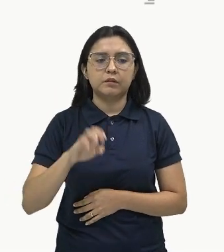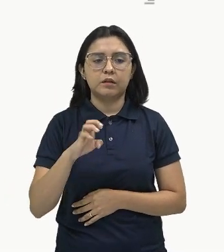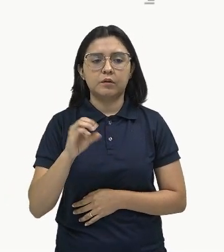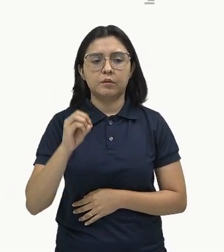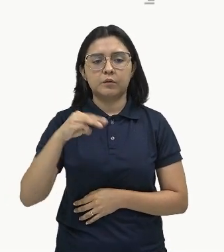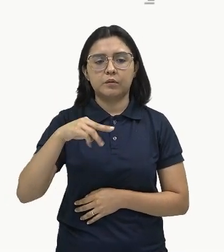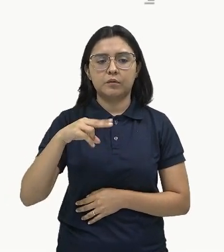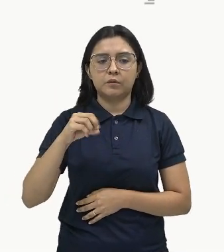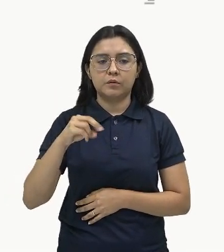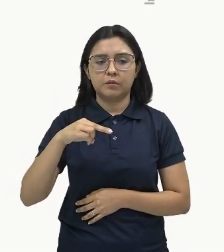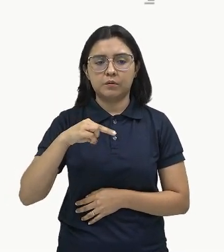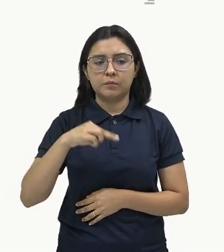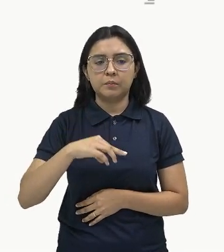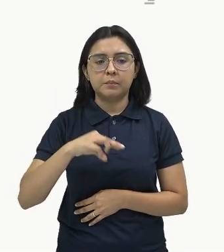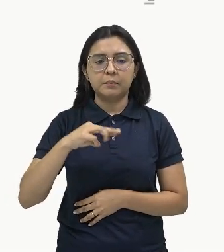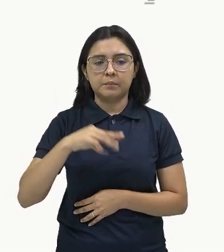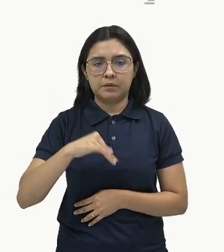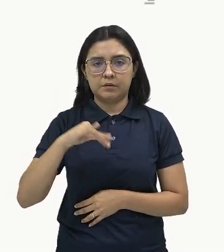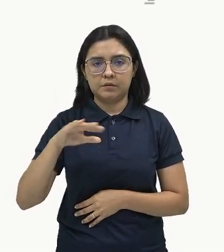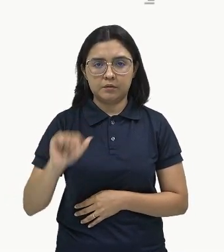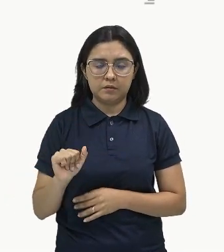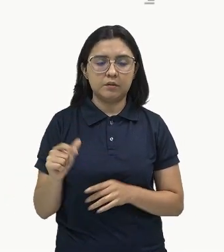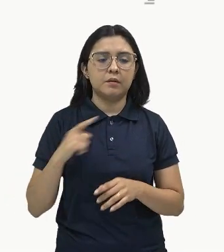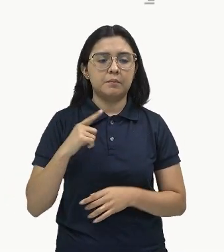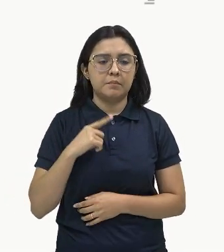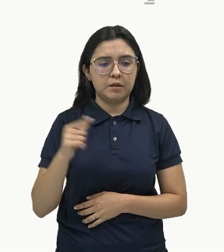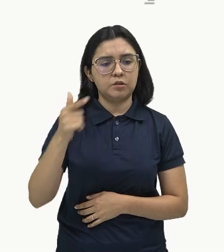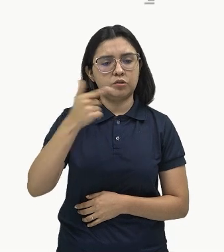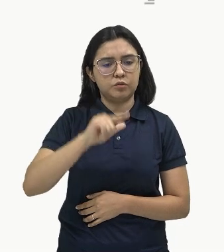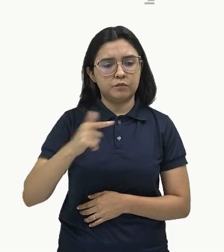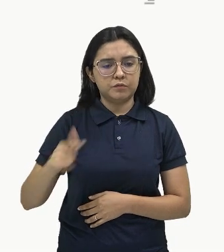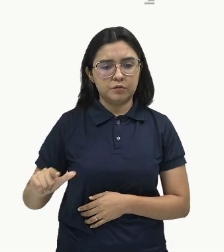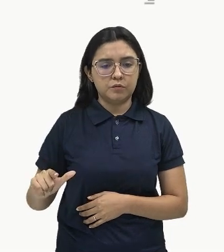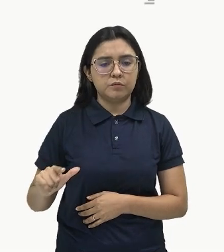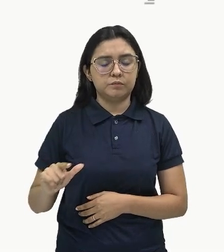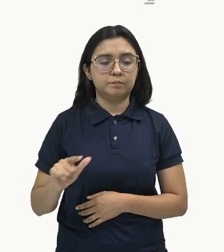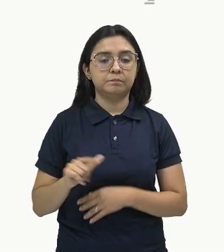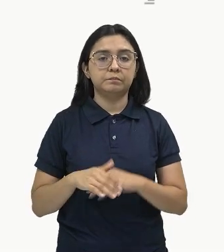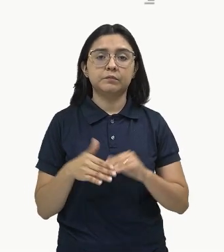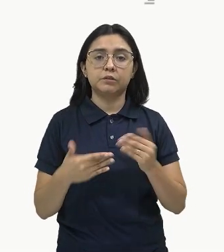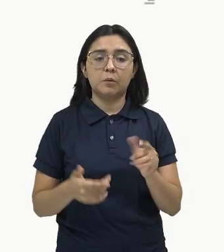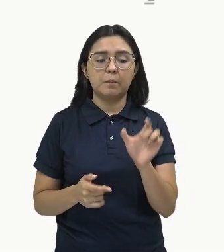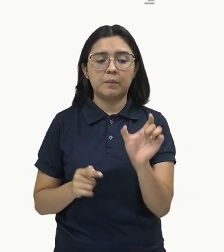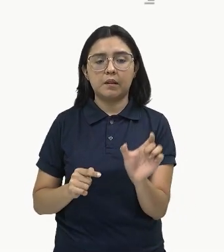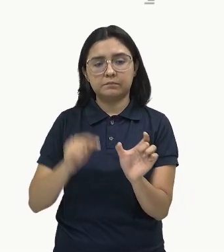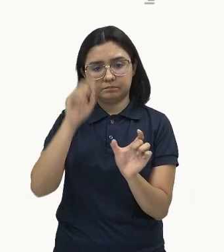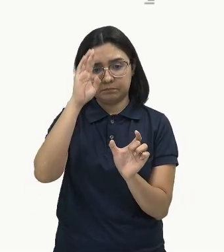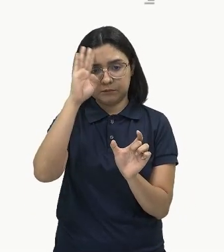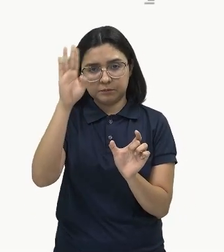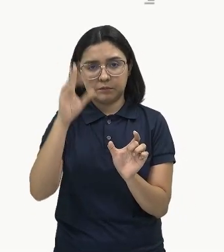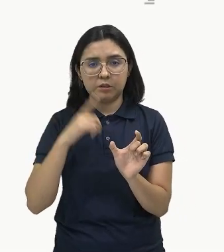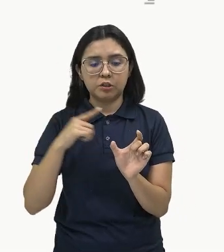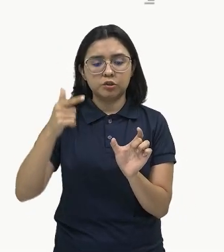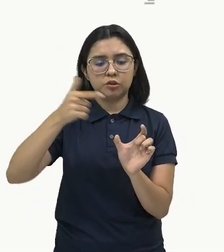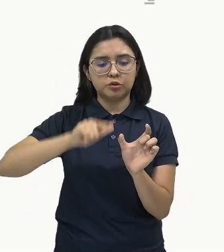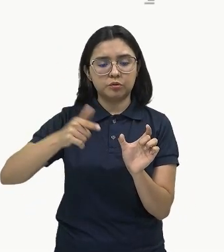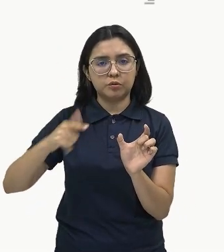economic, repetida também, certo? Então, palavra-chave. Quando elas se